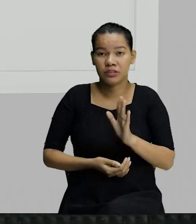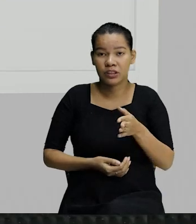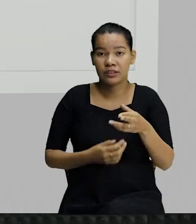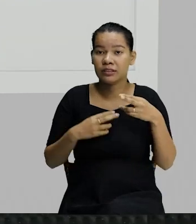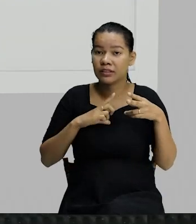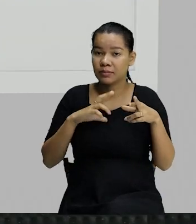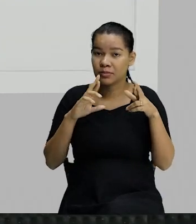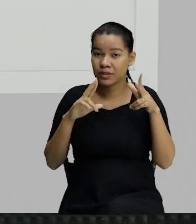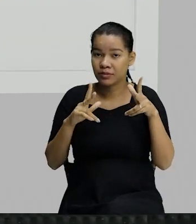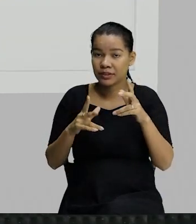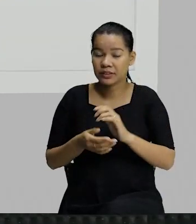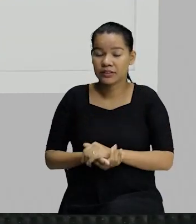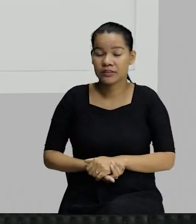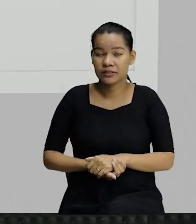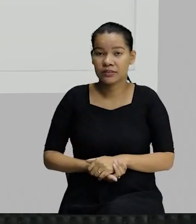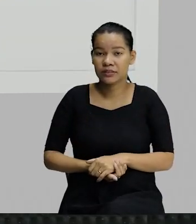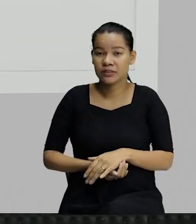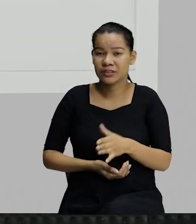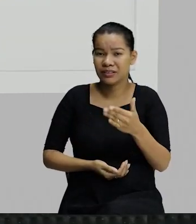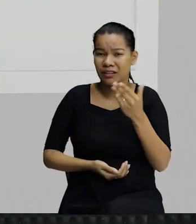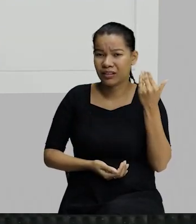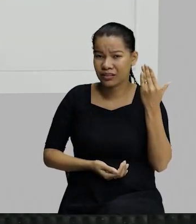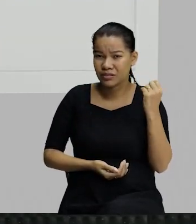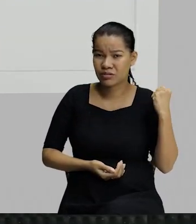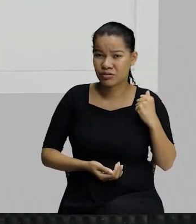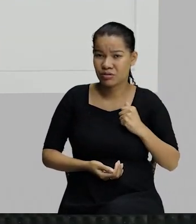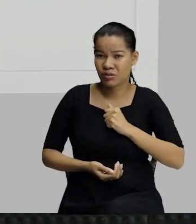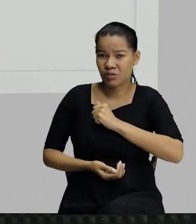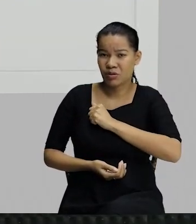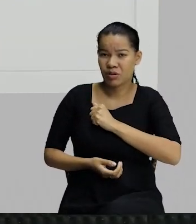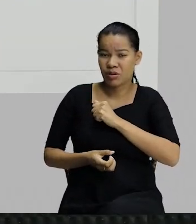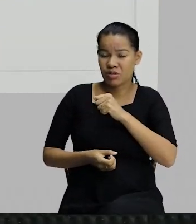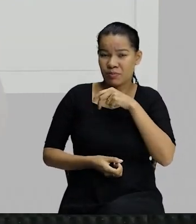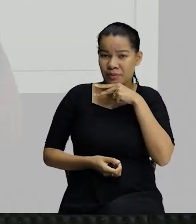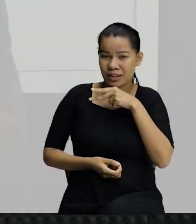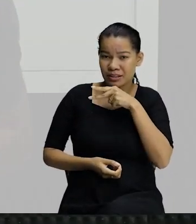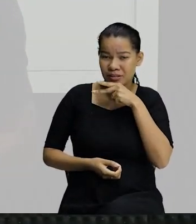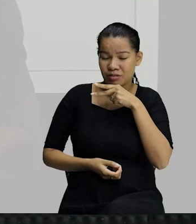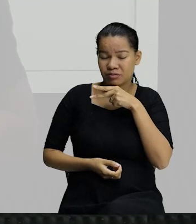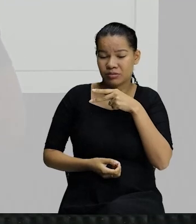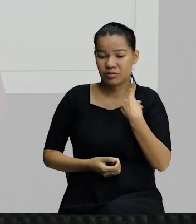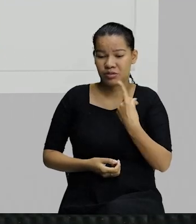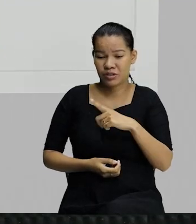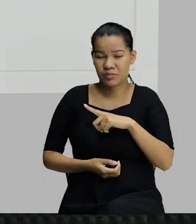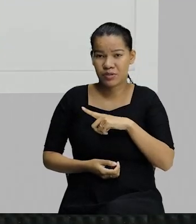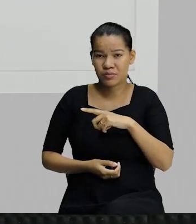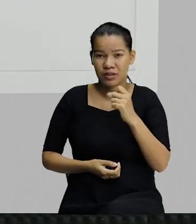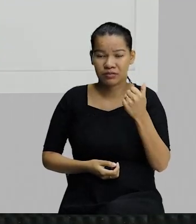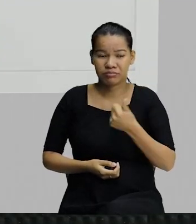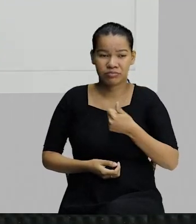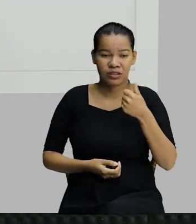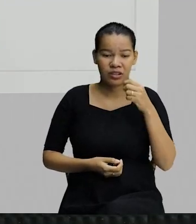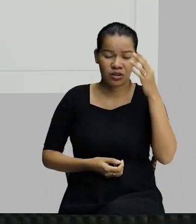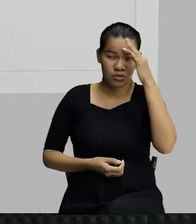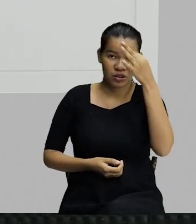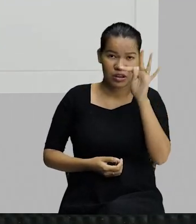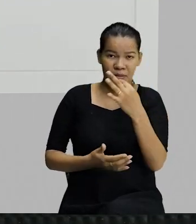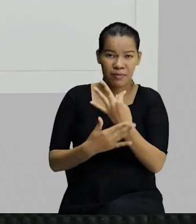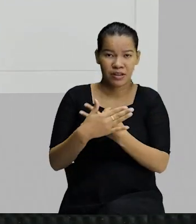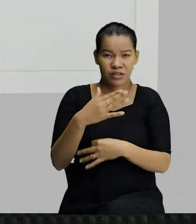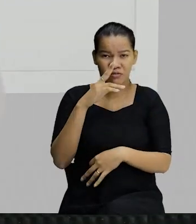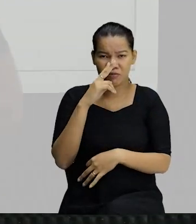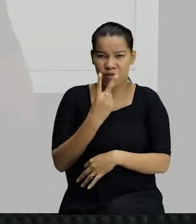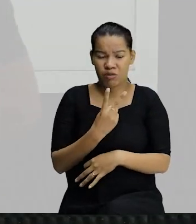diferença, tá? Lá em Sócrates e Platão, nós temos uma teoria muito mais forte, nós temos uma teorética